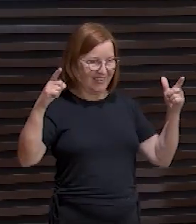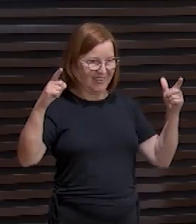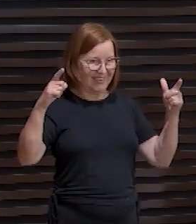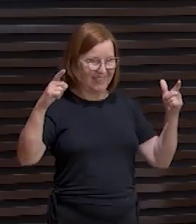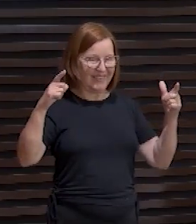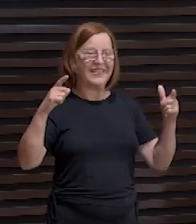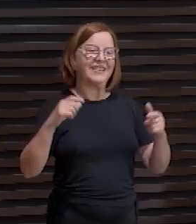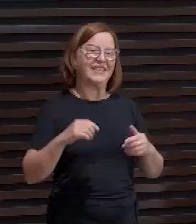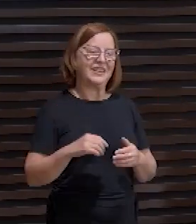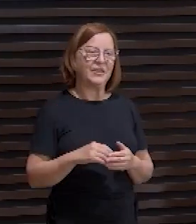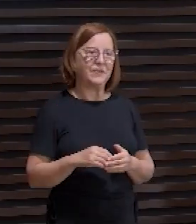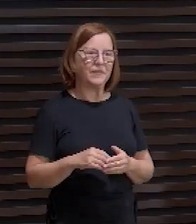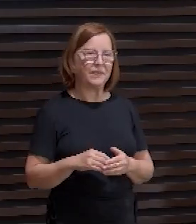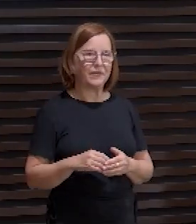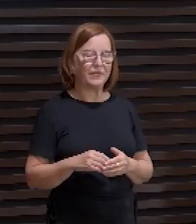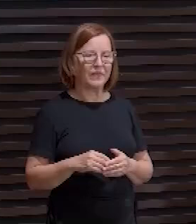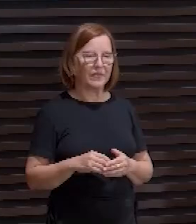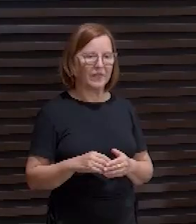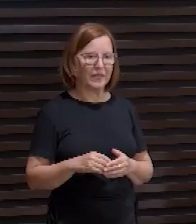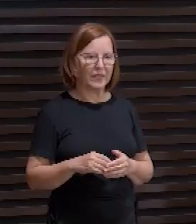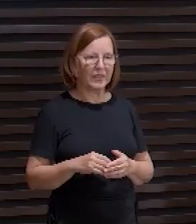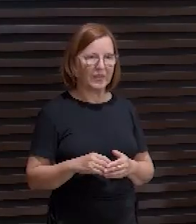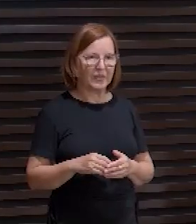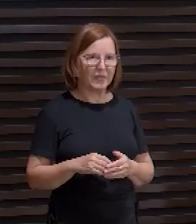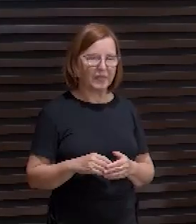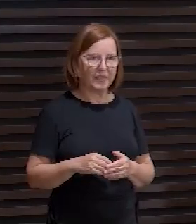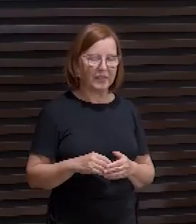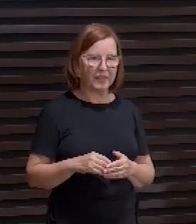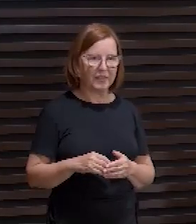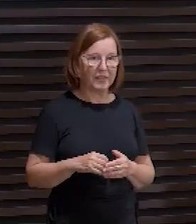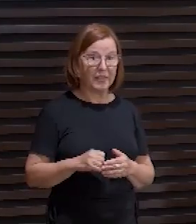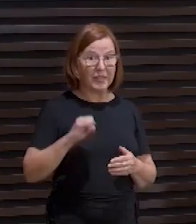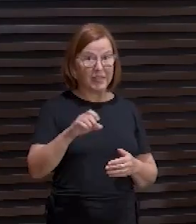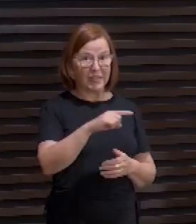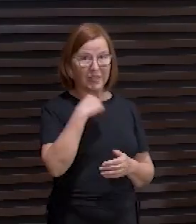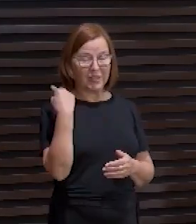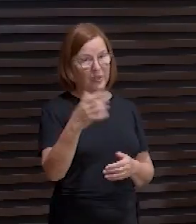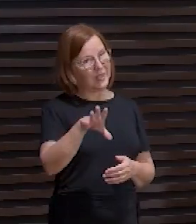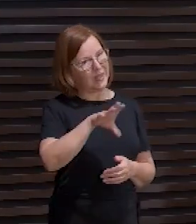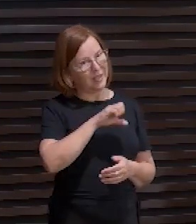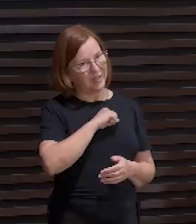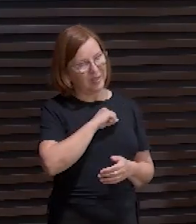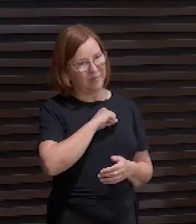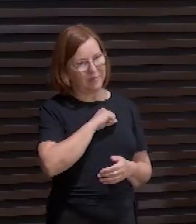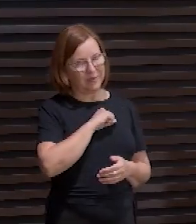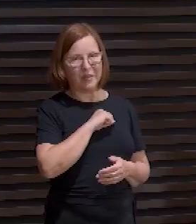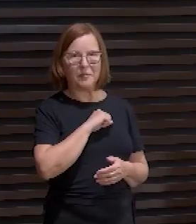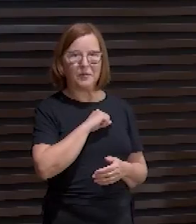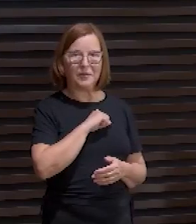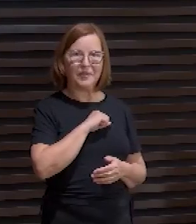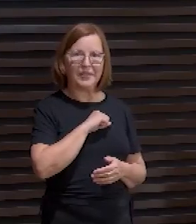nós. Agindo em amor não seremos tropeço para o avanço do reino, muito pelo contrário. Muito pelo contrário,